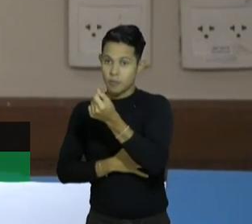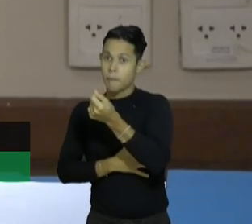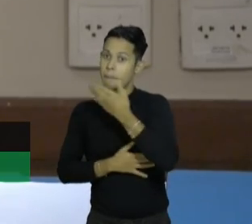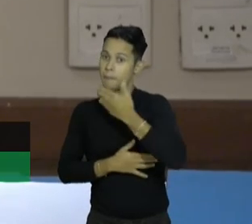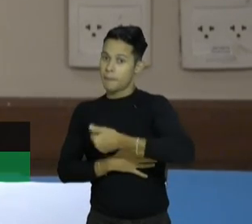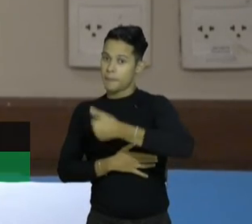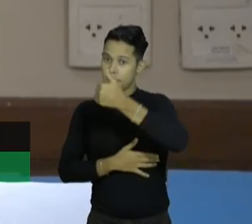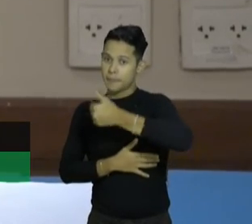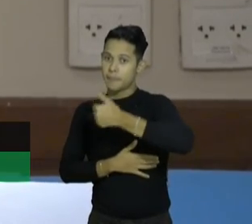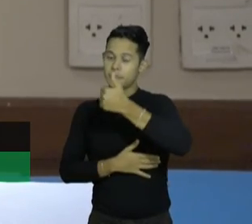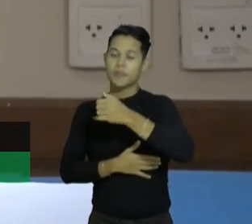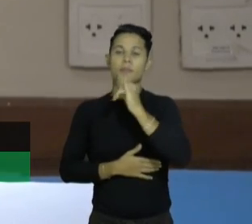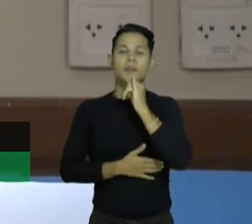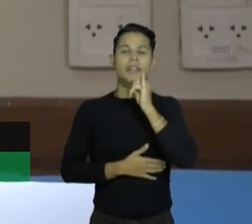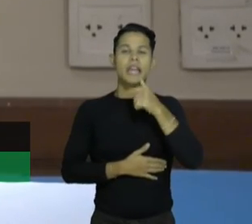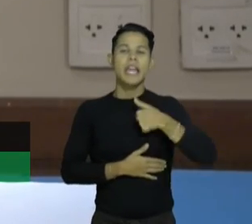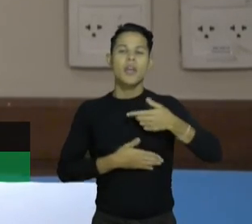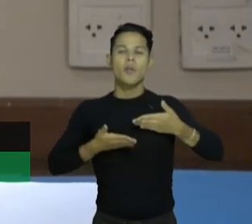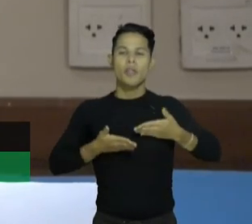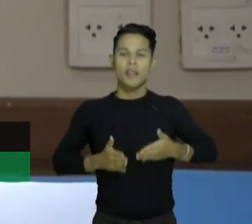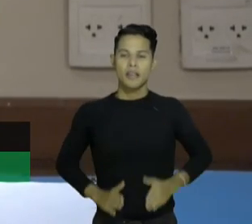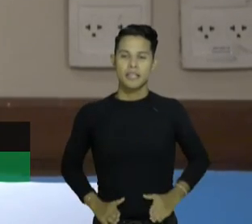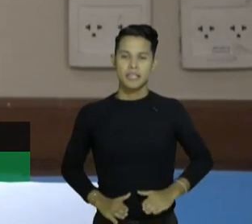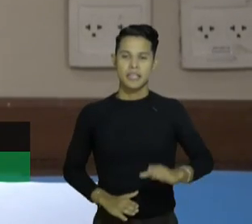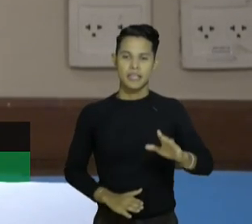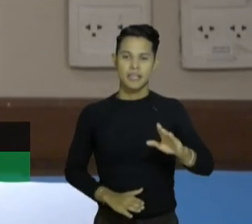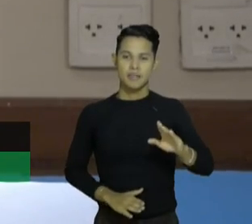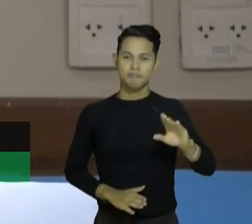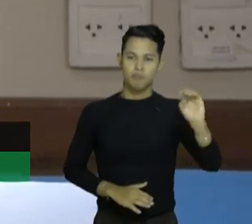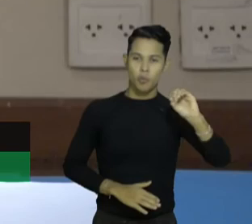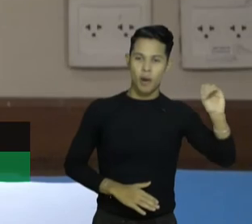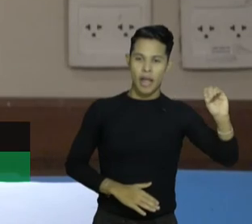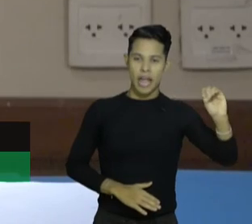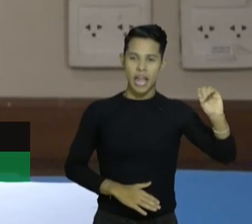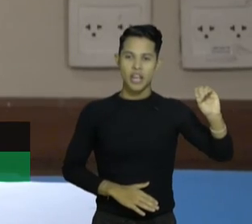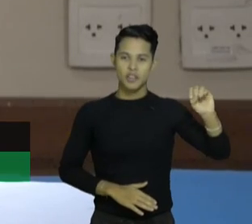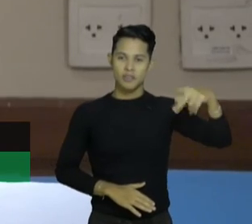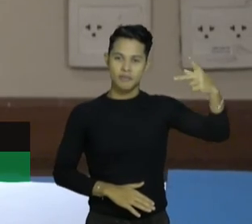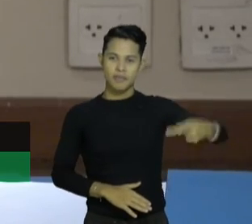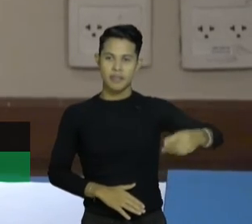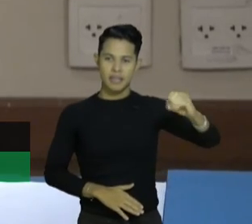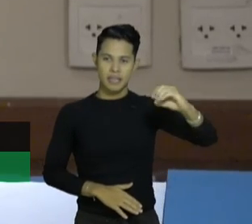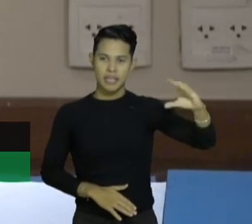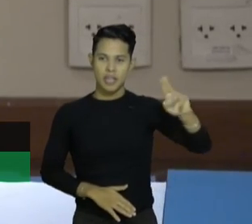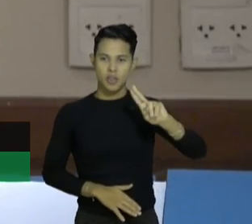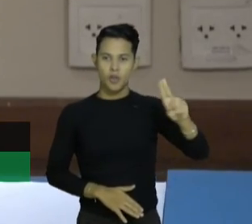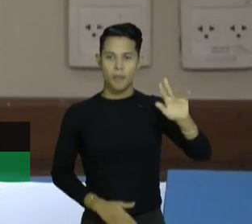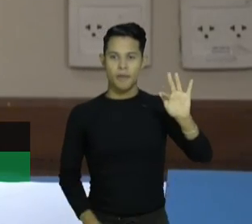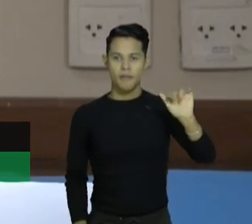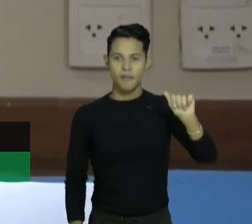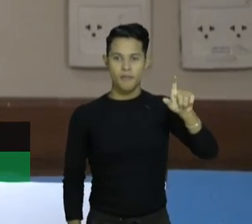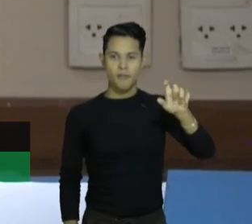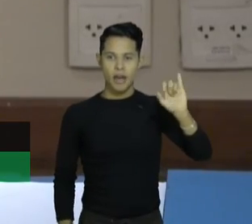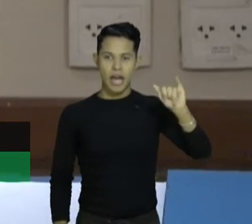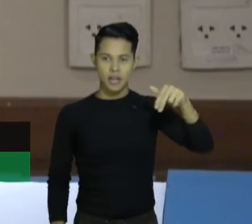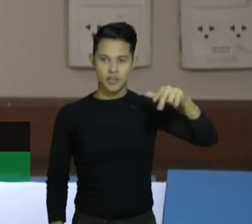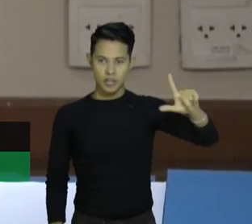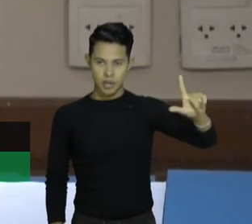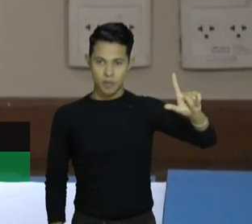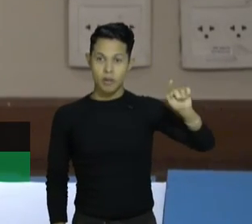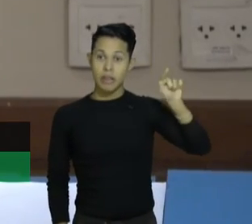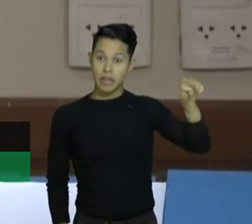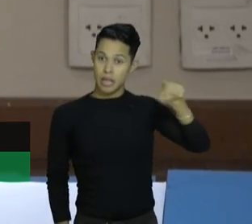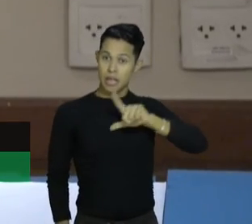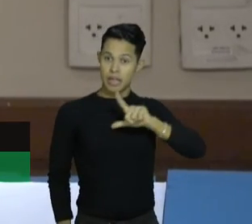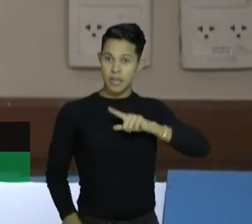eh eu sou lá de Faxinal dos Guedes no Oeste do estado não sei se alguém aqui é do é do oeste também e alguns anos atrás teve uma guerra fiscal